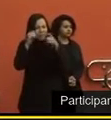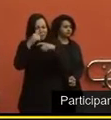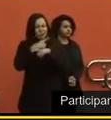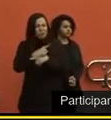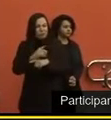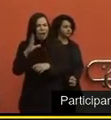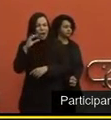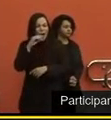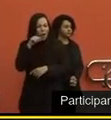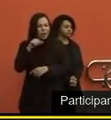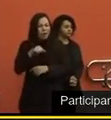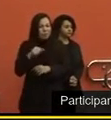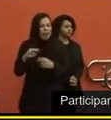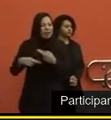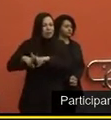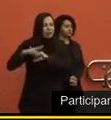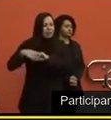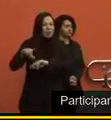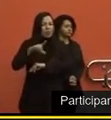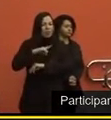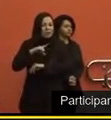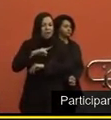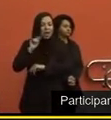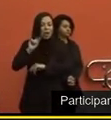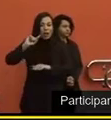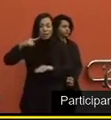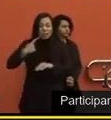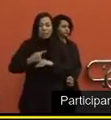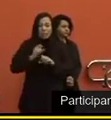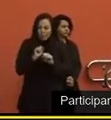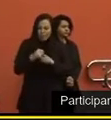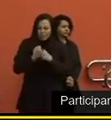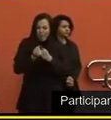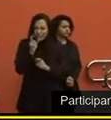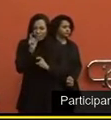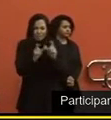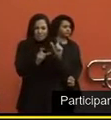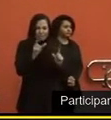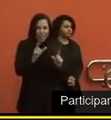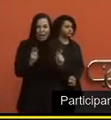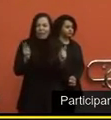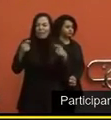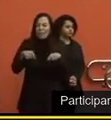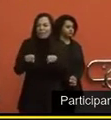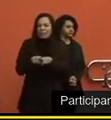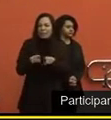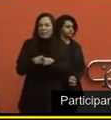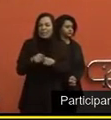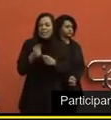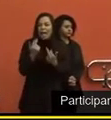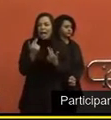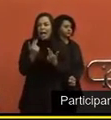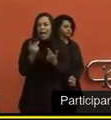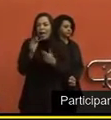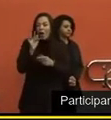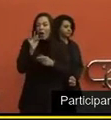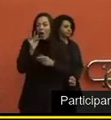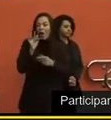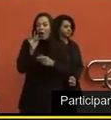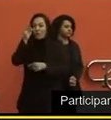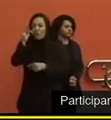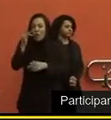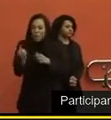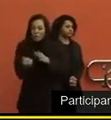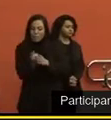concurso público dessa envergadura, o que exige forças para cada um, tal uma fênix